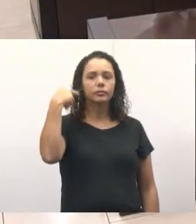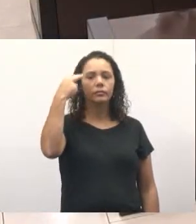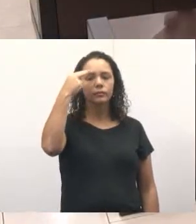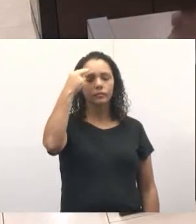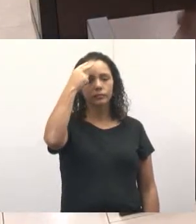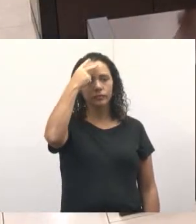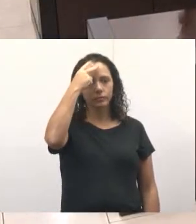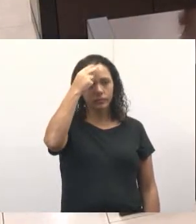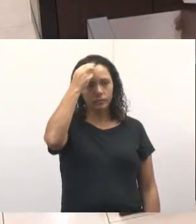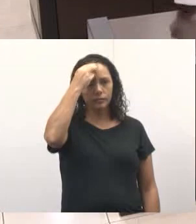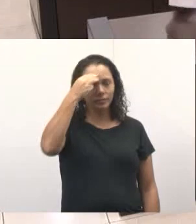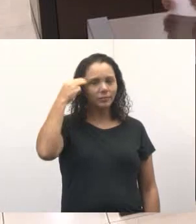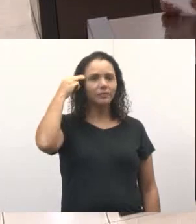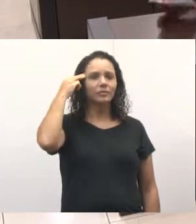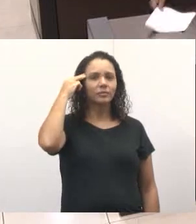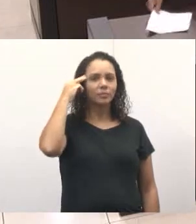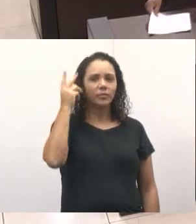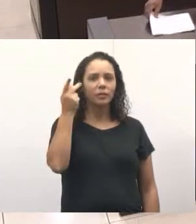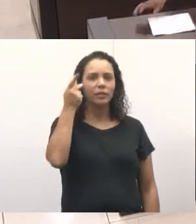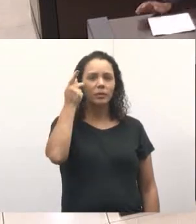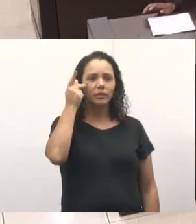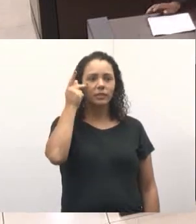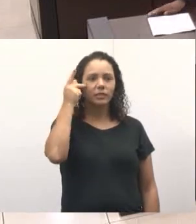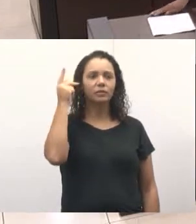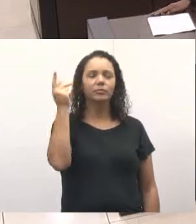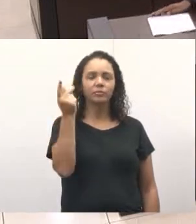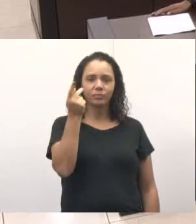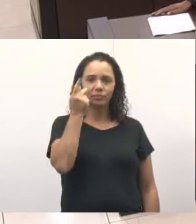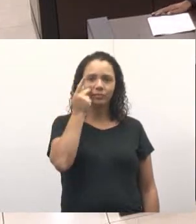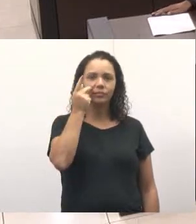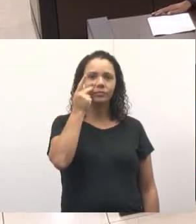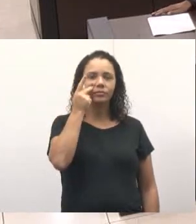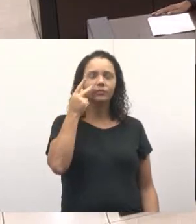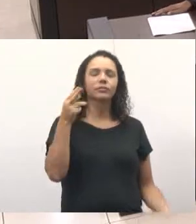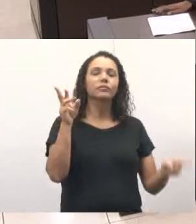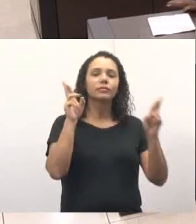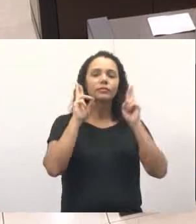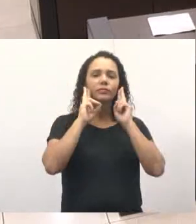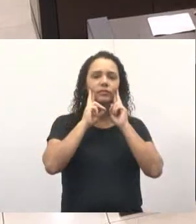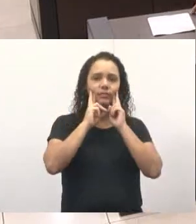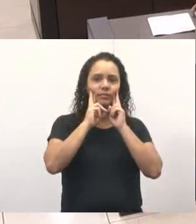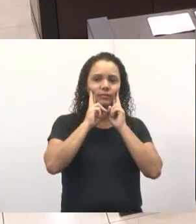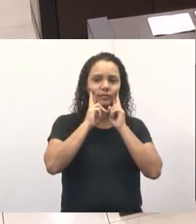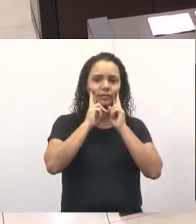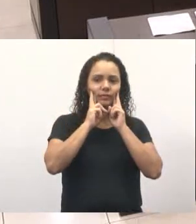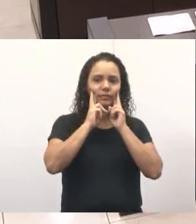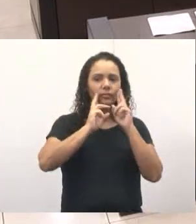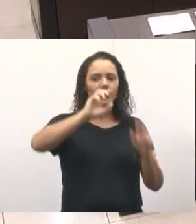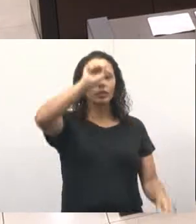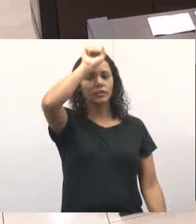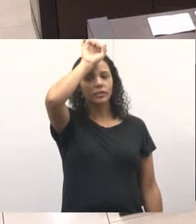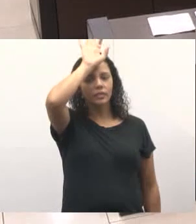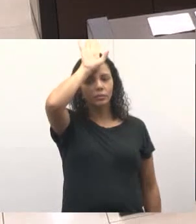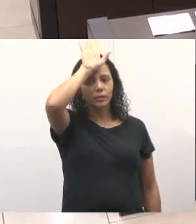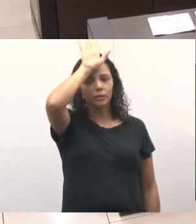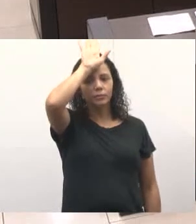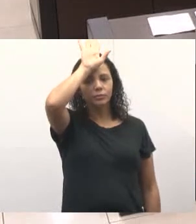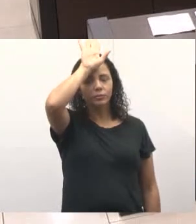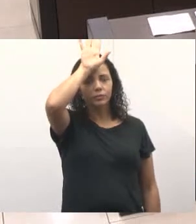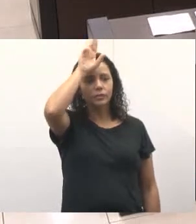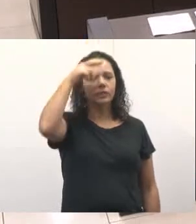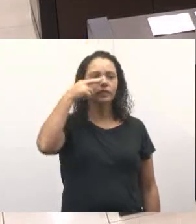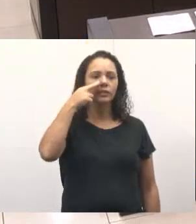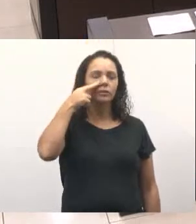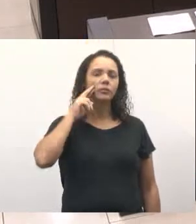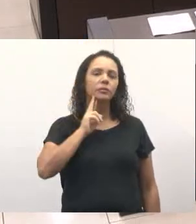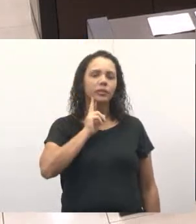Amélia, vereador Paulinho de Esporte, vereador Paulinho dos Condutores, vereador Roberto Abreu, vereador Dr. Rodrigo Salomão, vereador Rogério